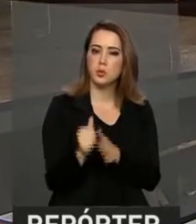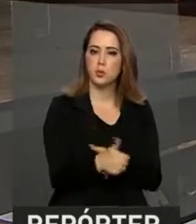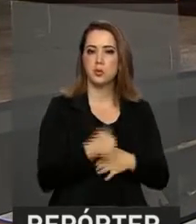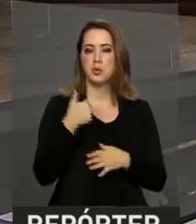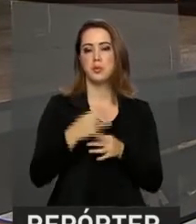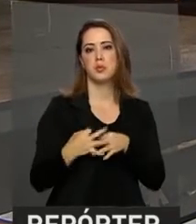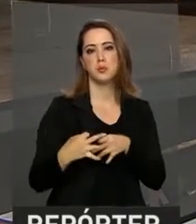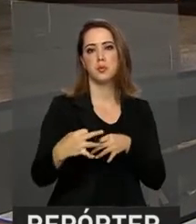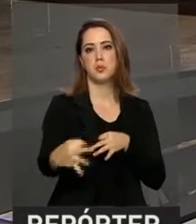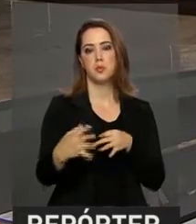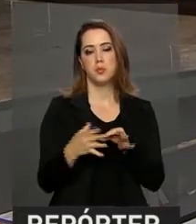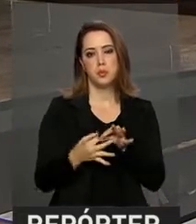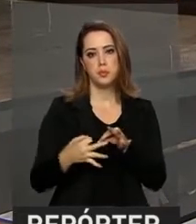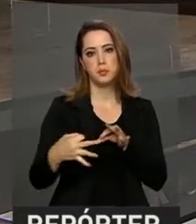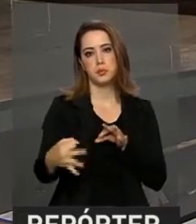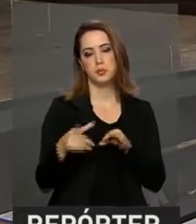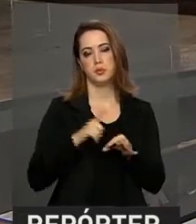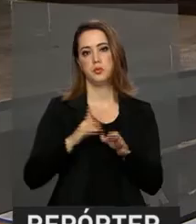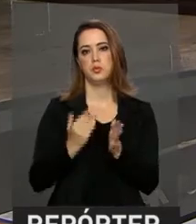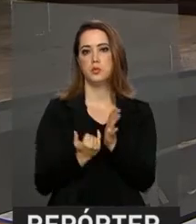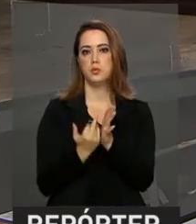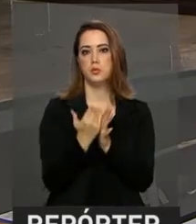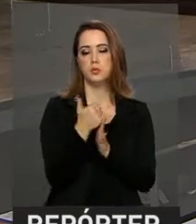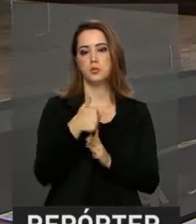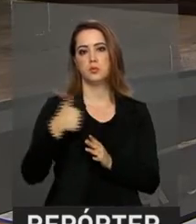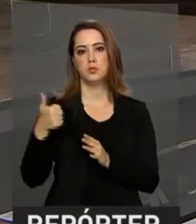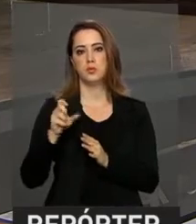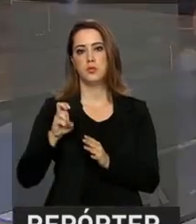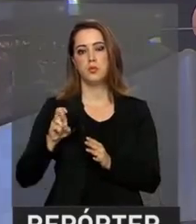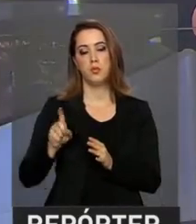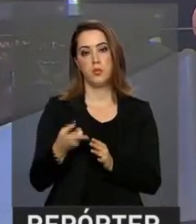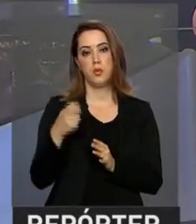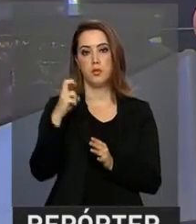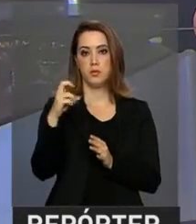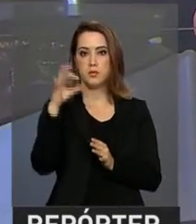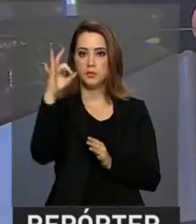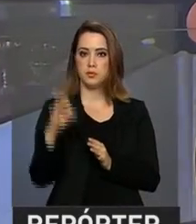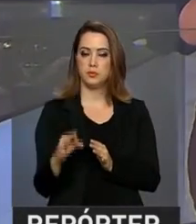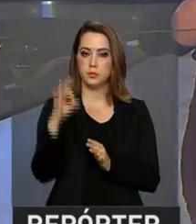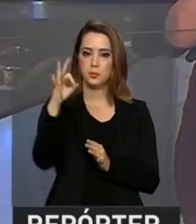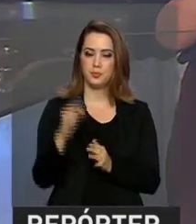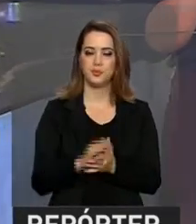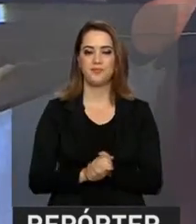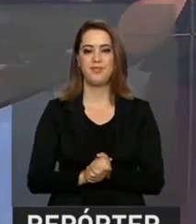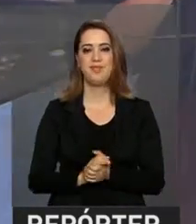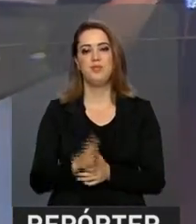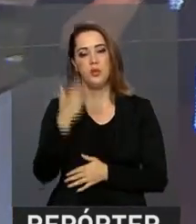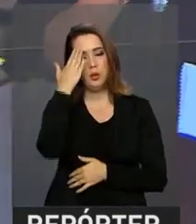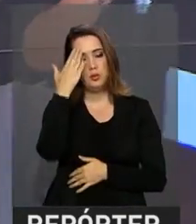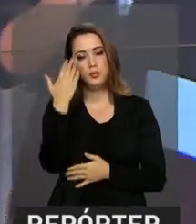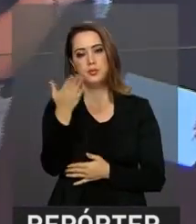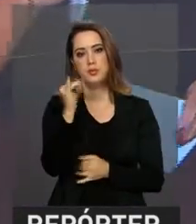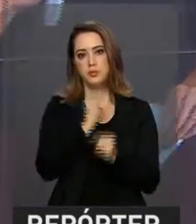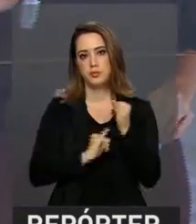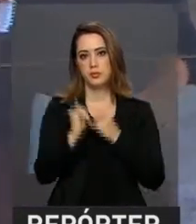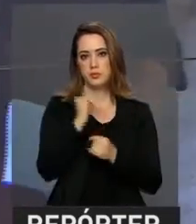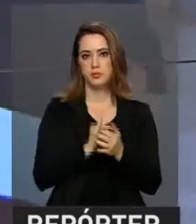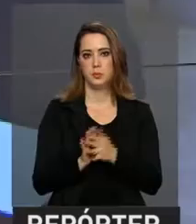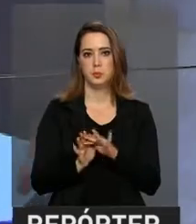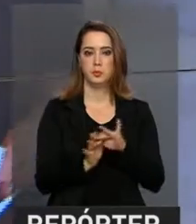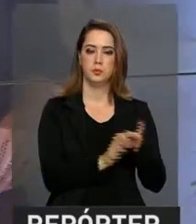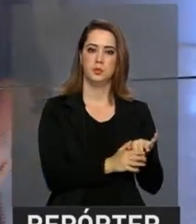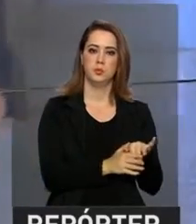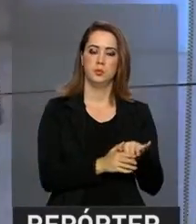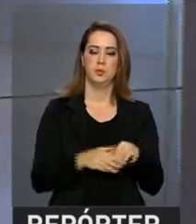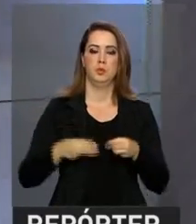aí entre 0,5% e 1,2%. Renata? Obrigada, Paola, pelas suas informações. O Ministério da